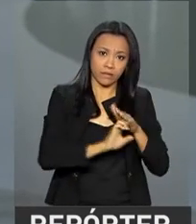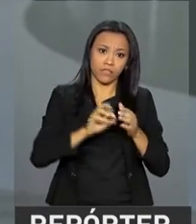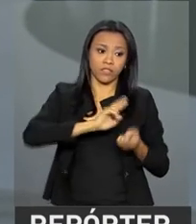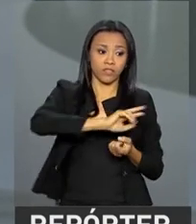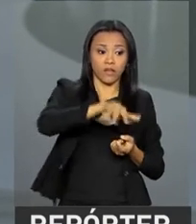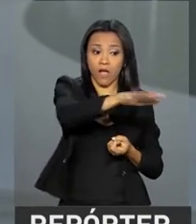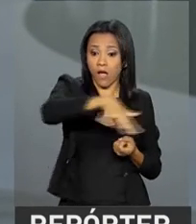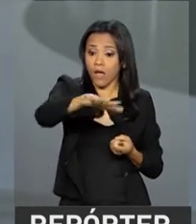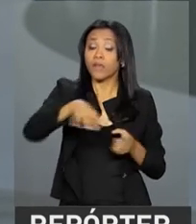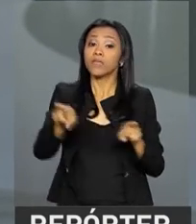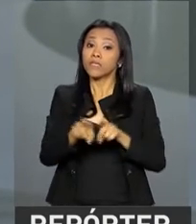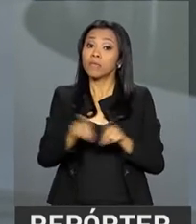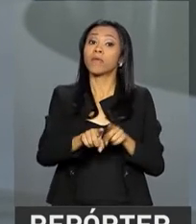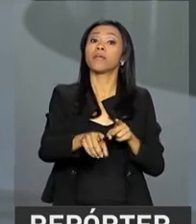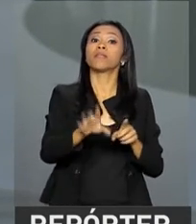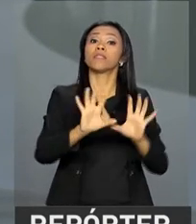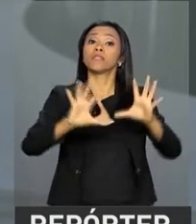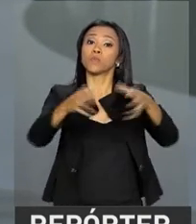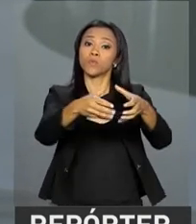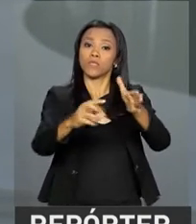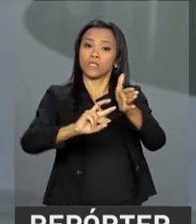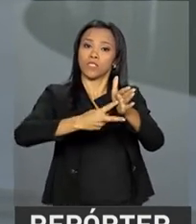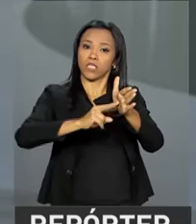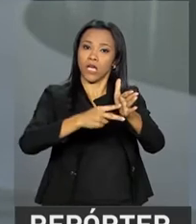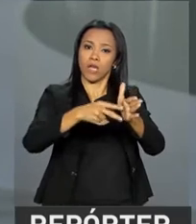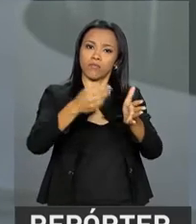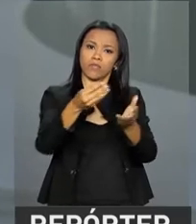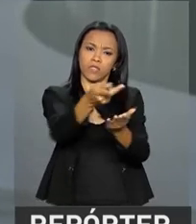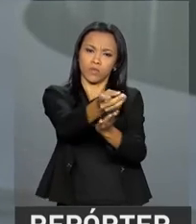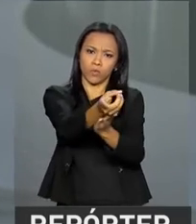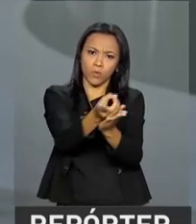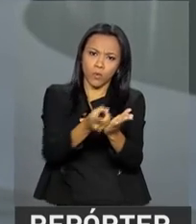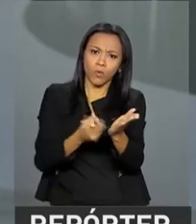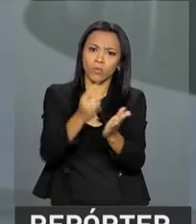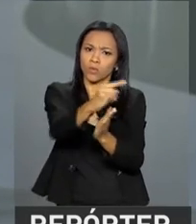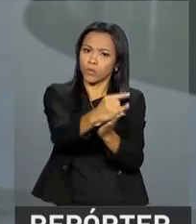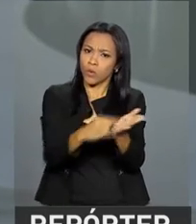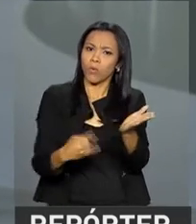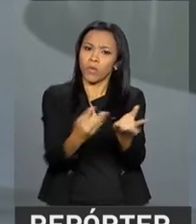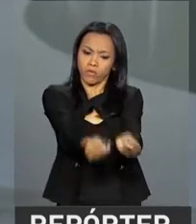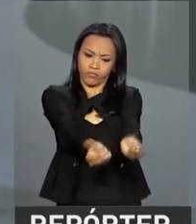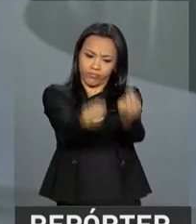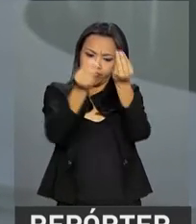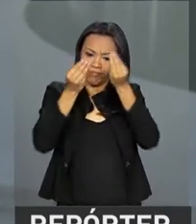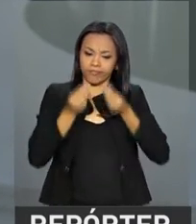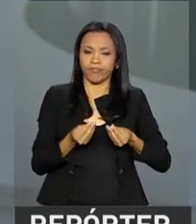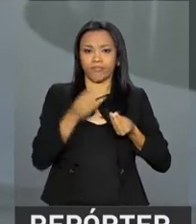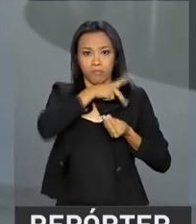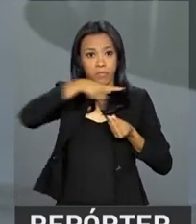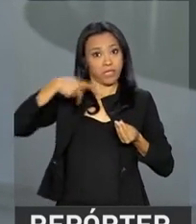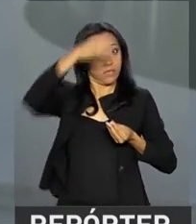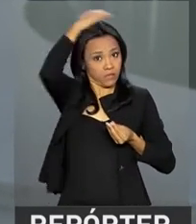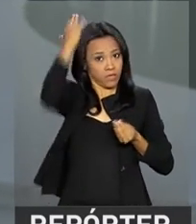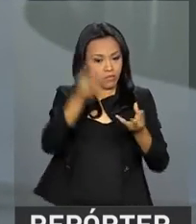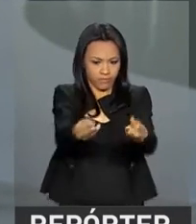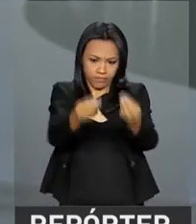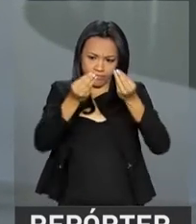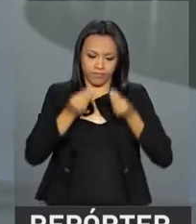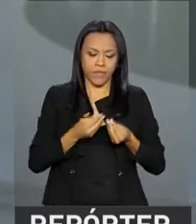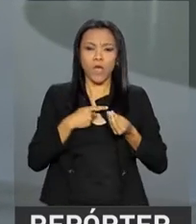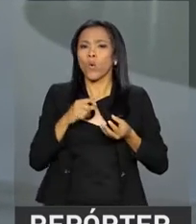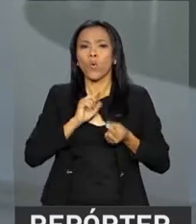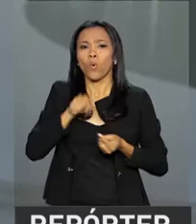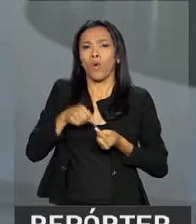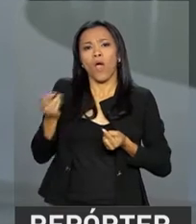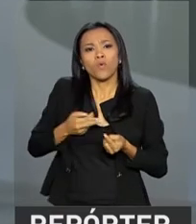de sindicatos que entregaram ao presidente um documento com propostas e sugestões para ajudar a acelerar